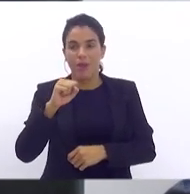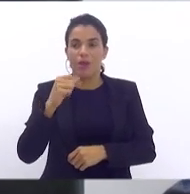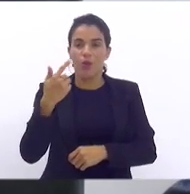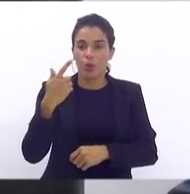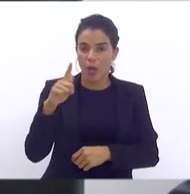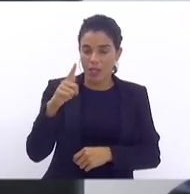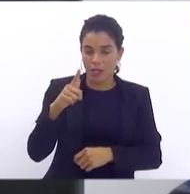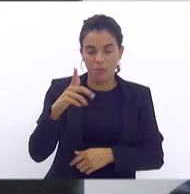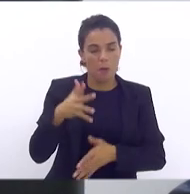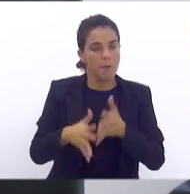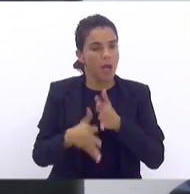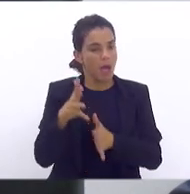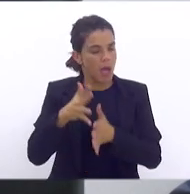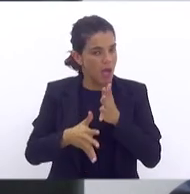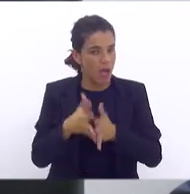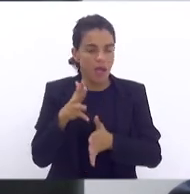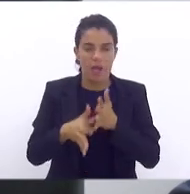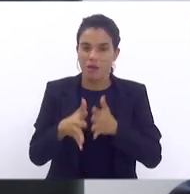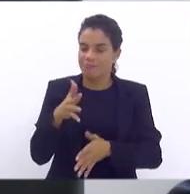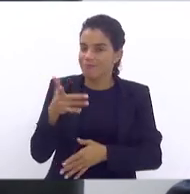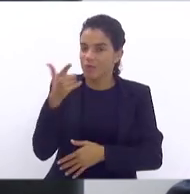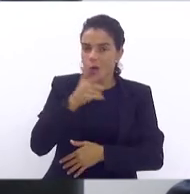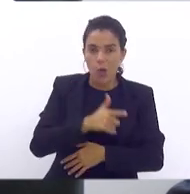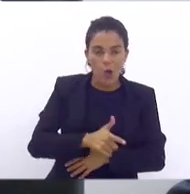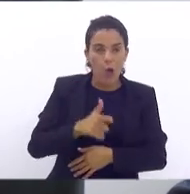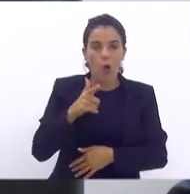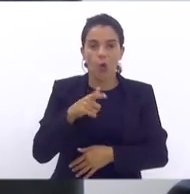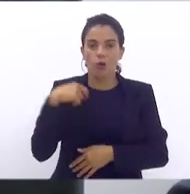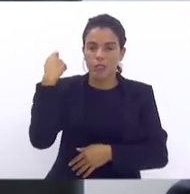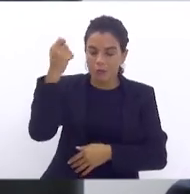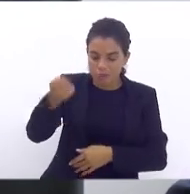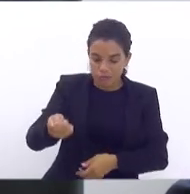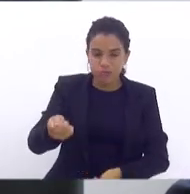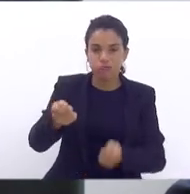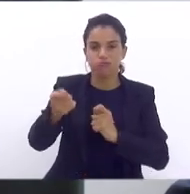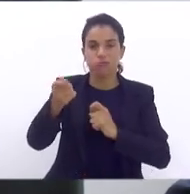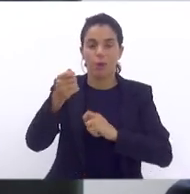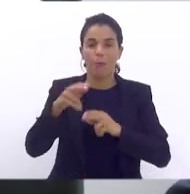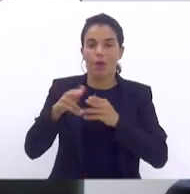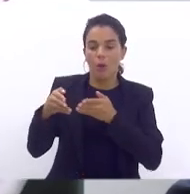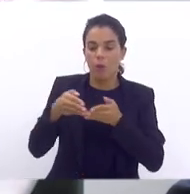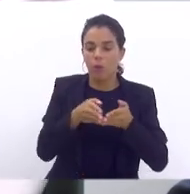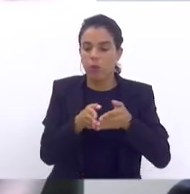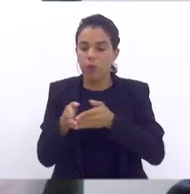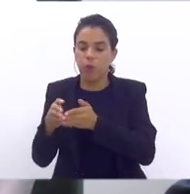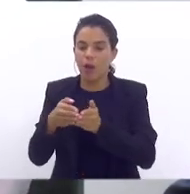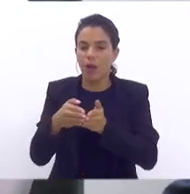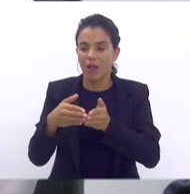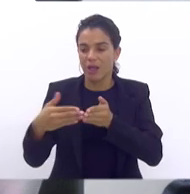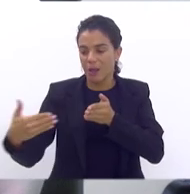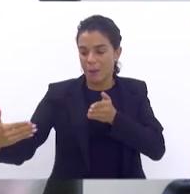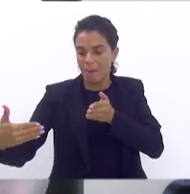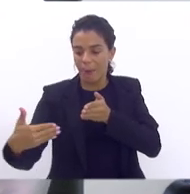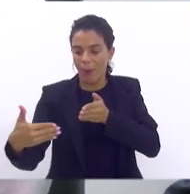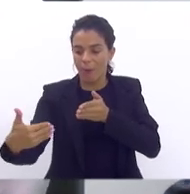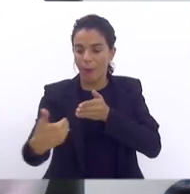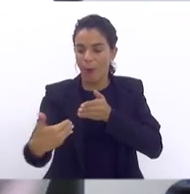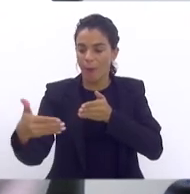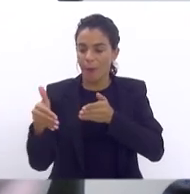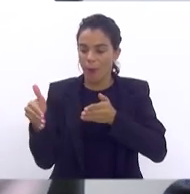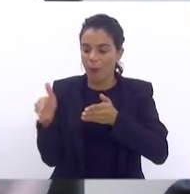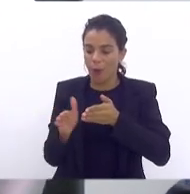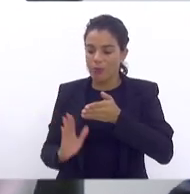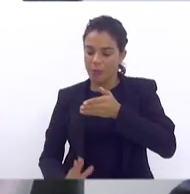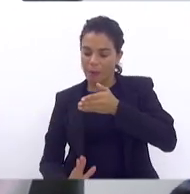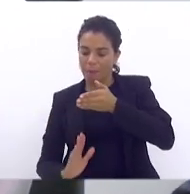grandemente prejudicados. Eles não conseguem chegar com o seu pescado pelo risco de bater nas pontas de ferro de embarcações